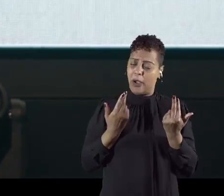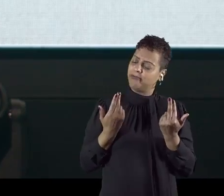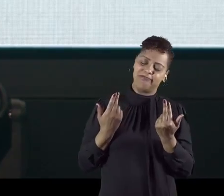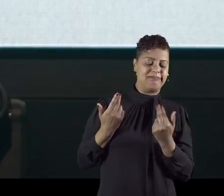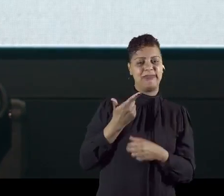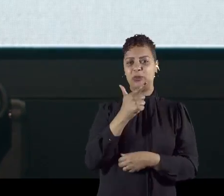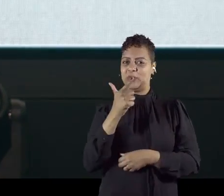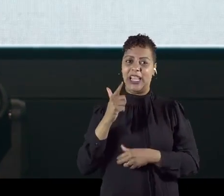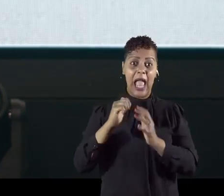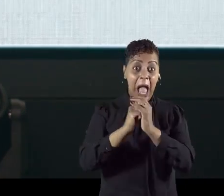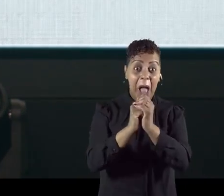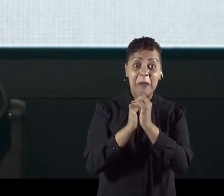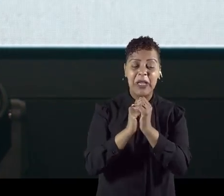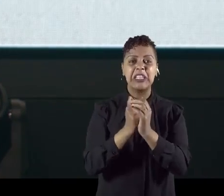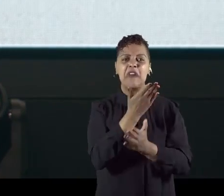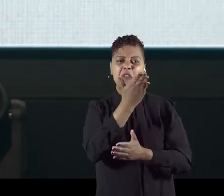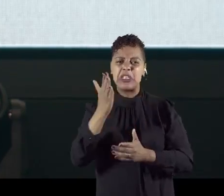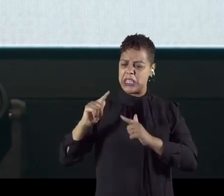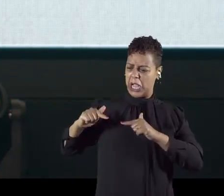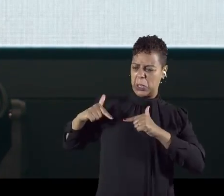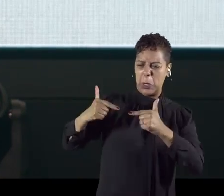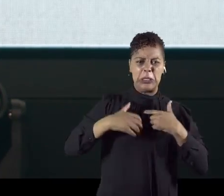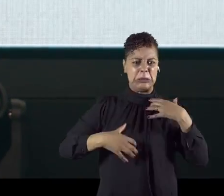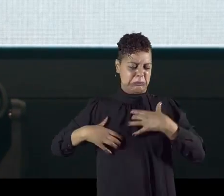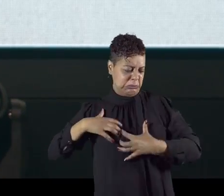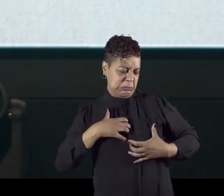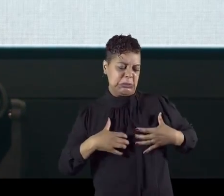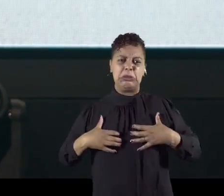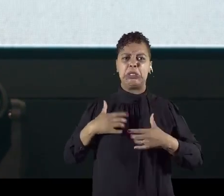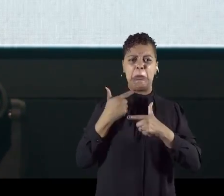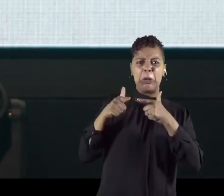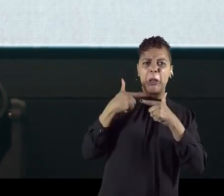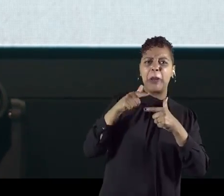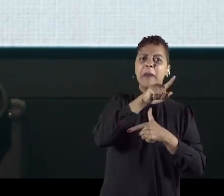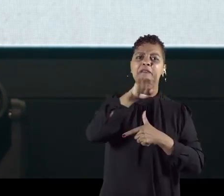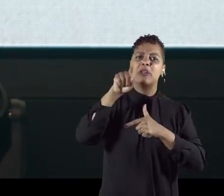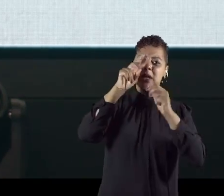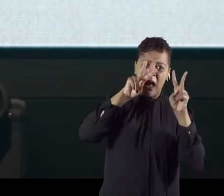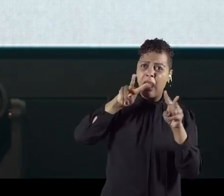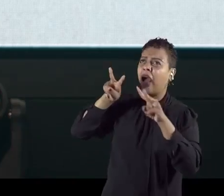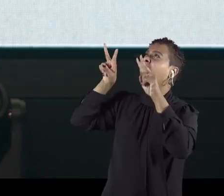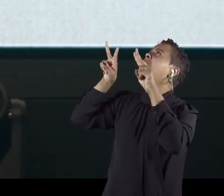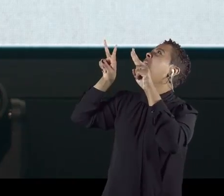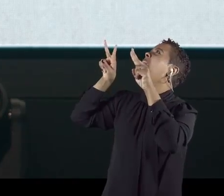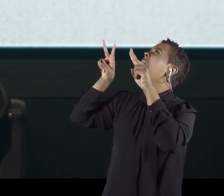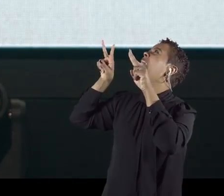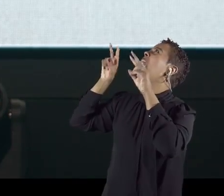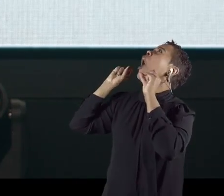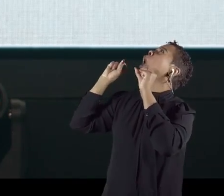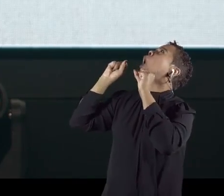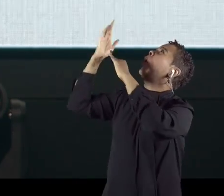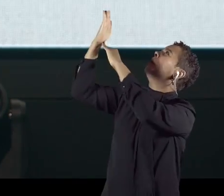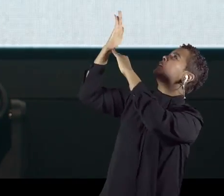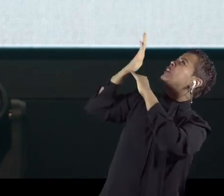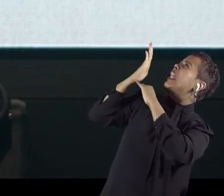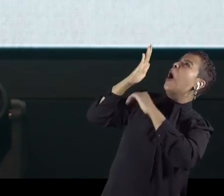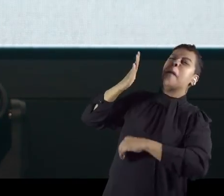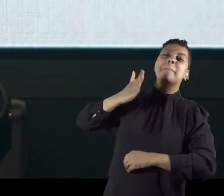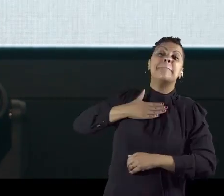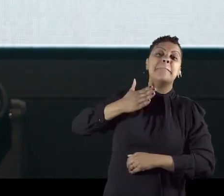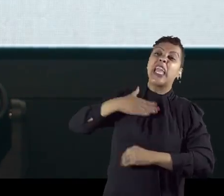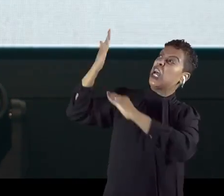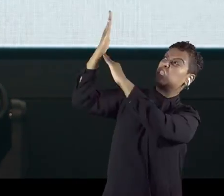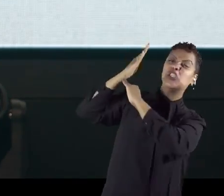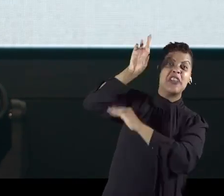então quando você tá no meio da guerra da angústia da tribulação relembra os teus olhos para os montes de onde vem o meu socorro